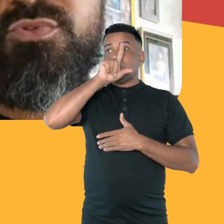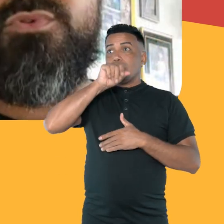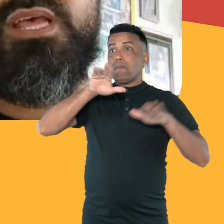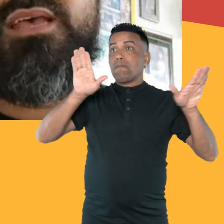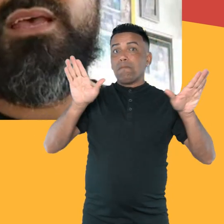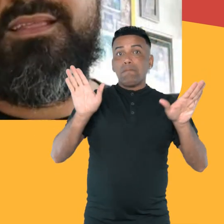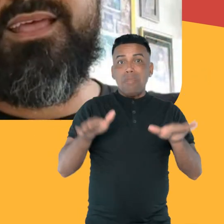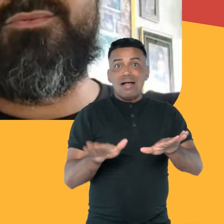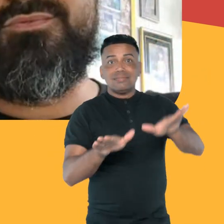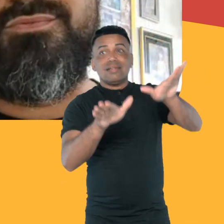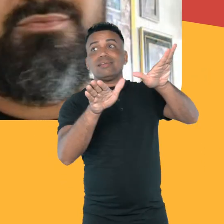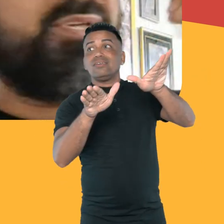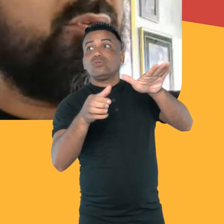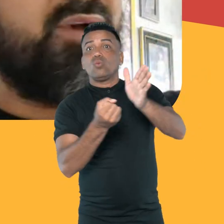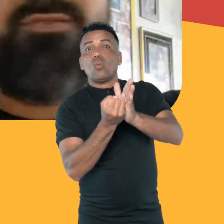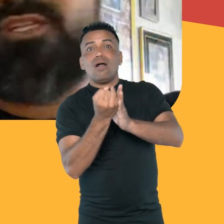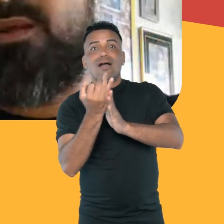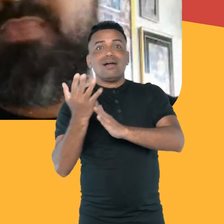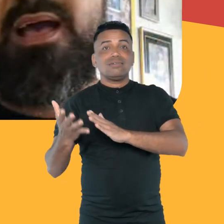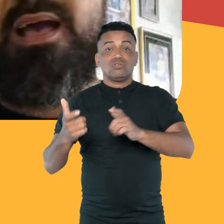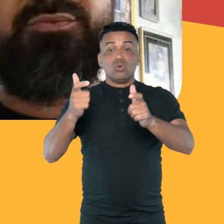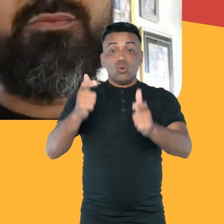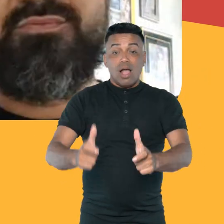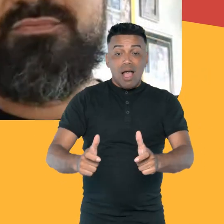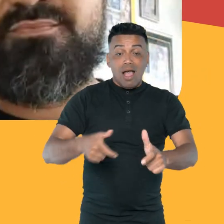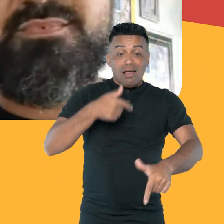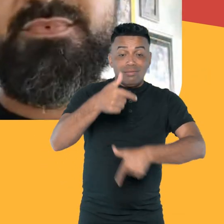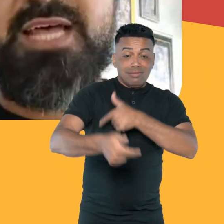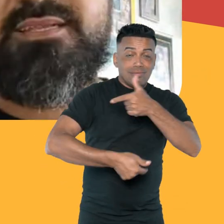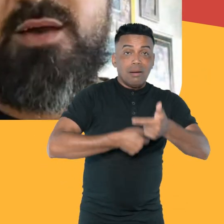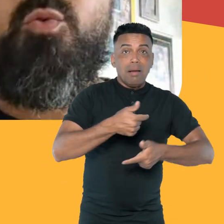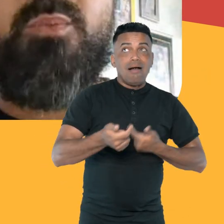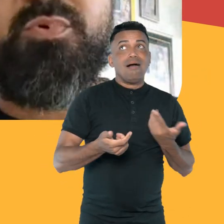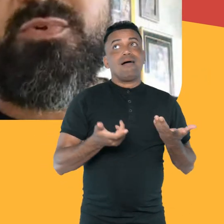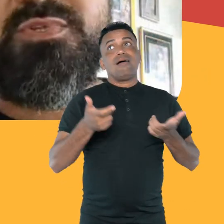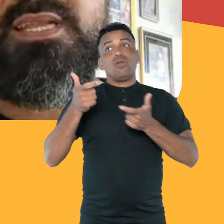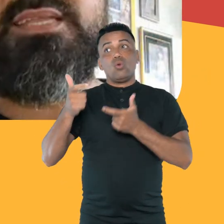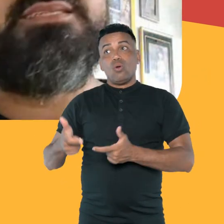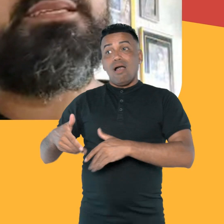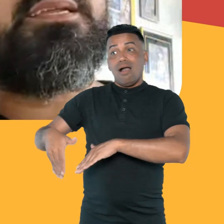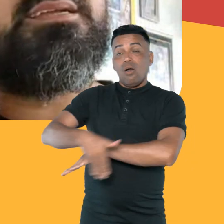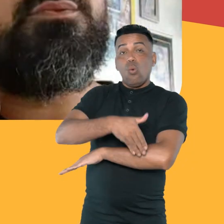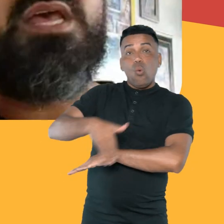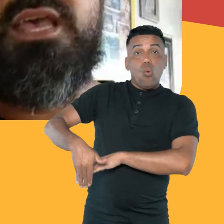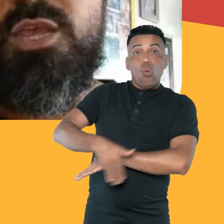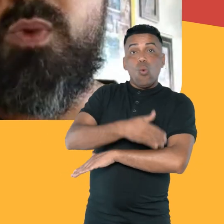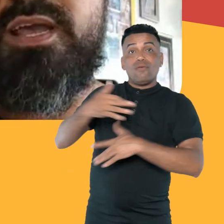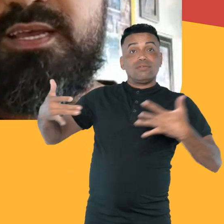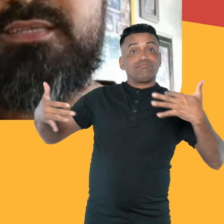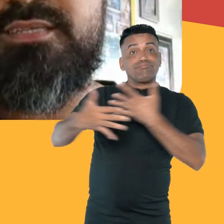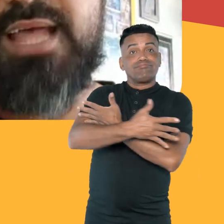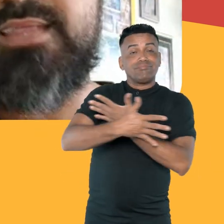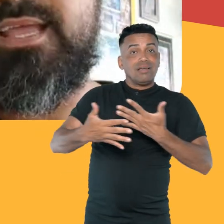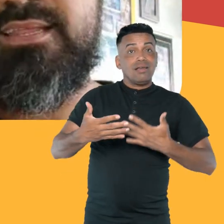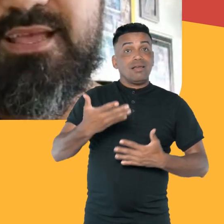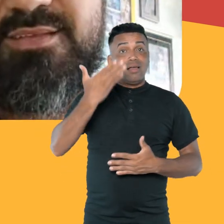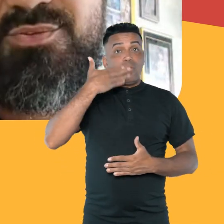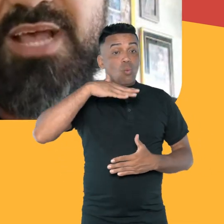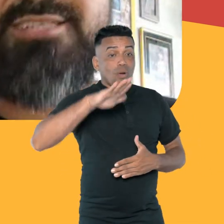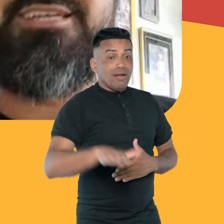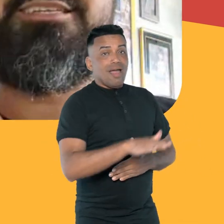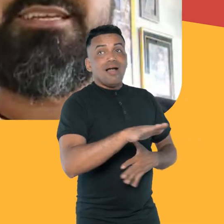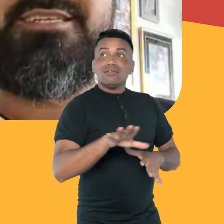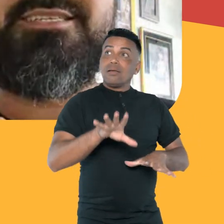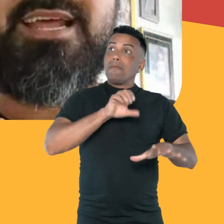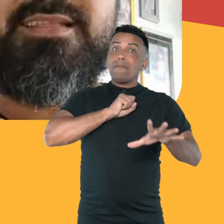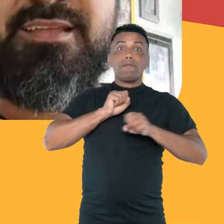ao fundo, né, do seu local de trabalho, da rua por onde se está transitando, e uma criança está atenta a